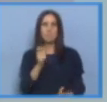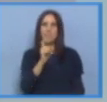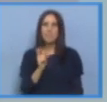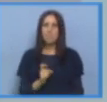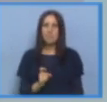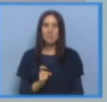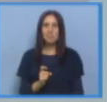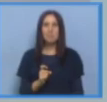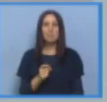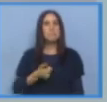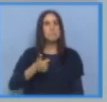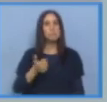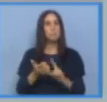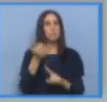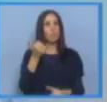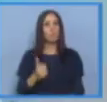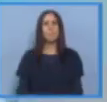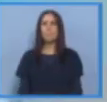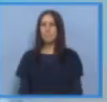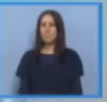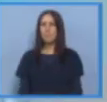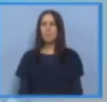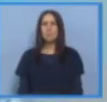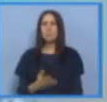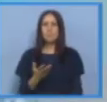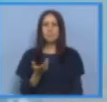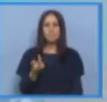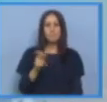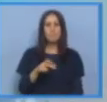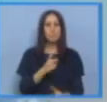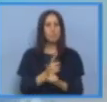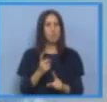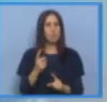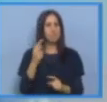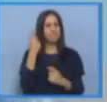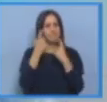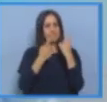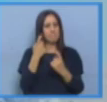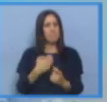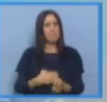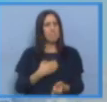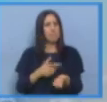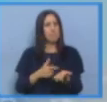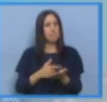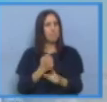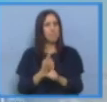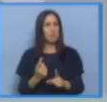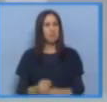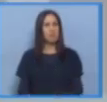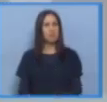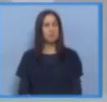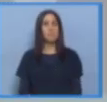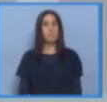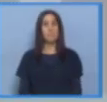pacificamente e chegar a uma luz maior. Mas o que é que levou a essas interrogações? Porquê é que sentiram essa necessidade? Sim, nós, cada